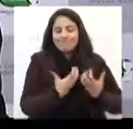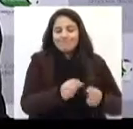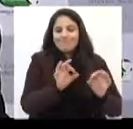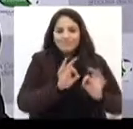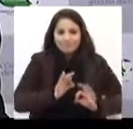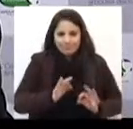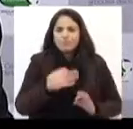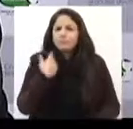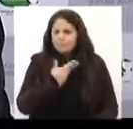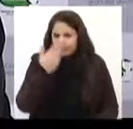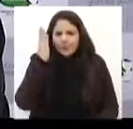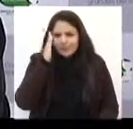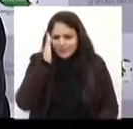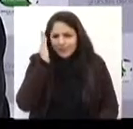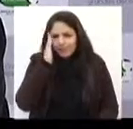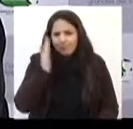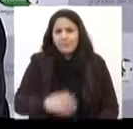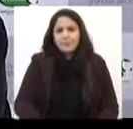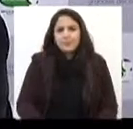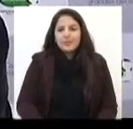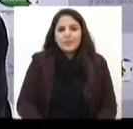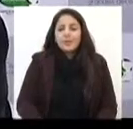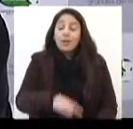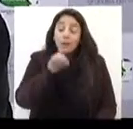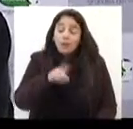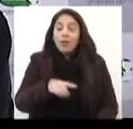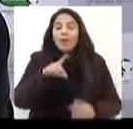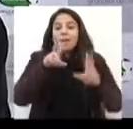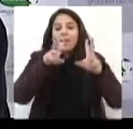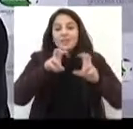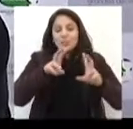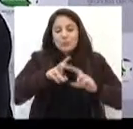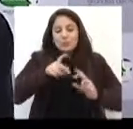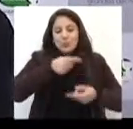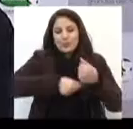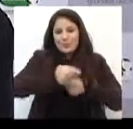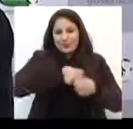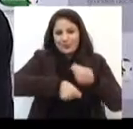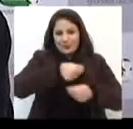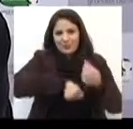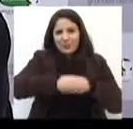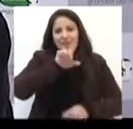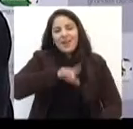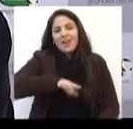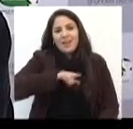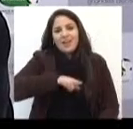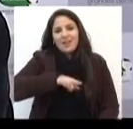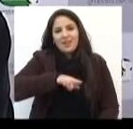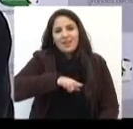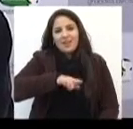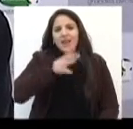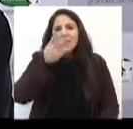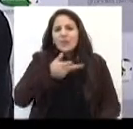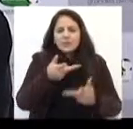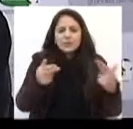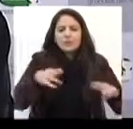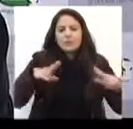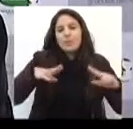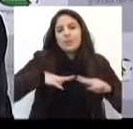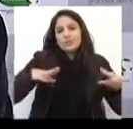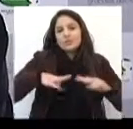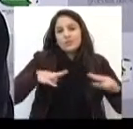esse projeto. A gente sabe disso, né? É a questão financeira que as